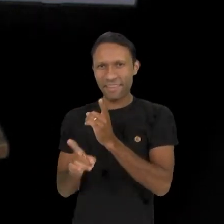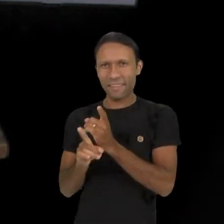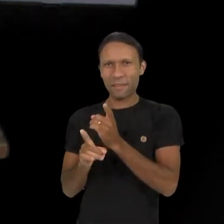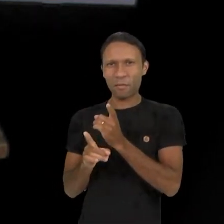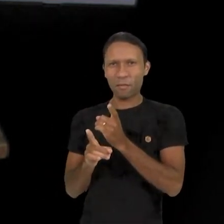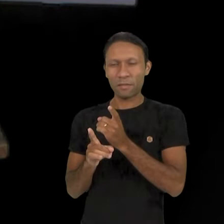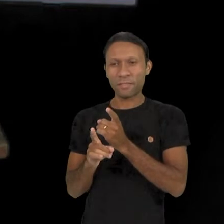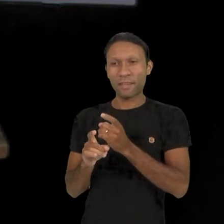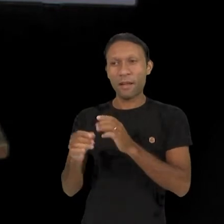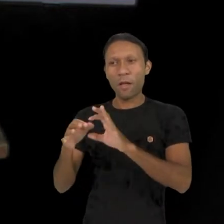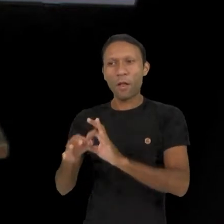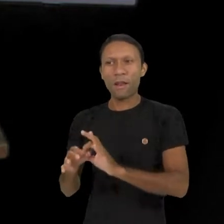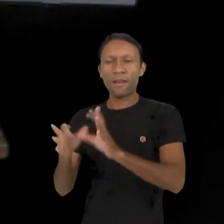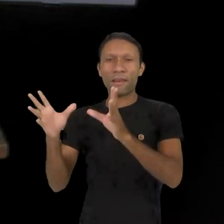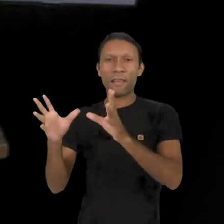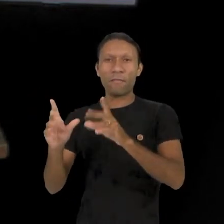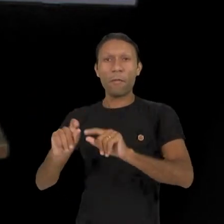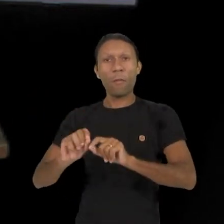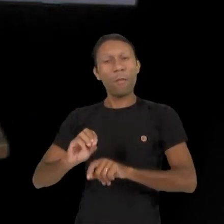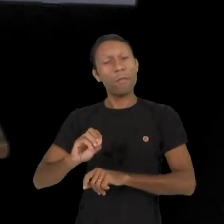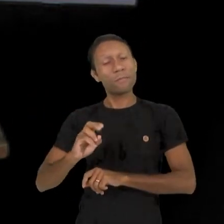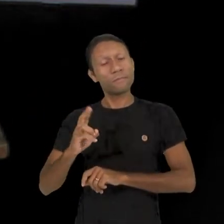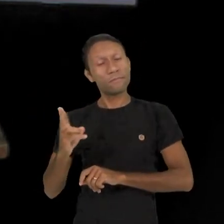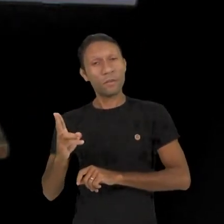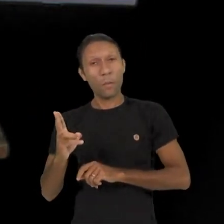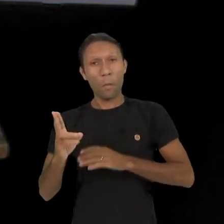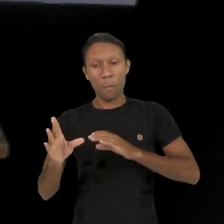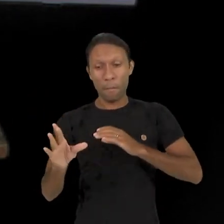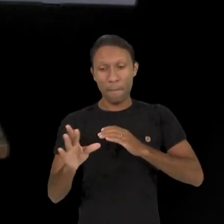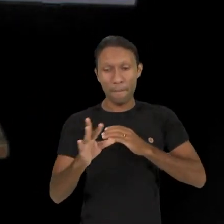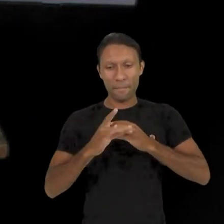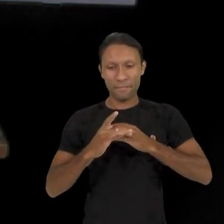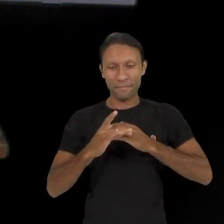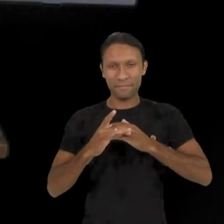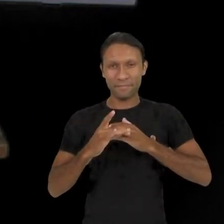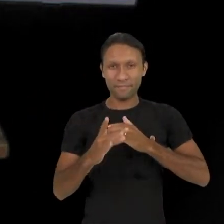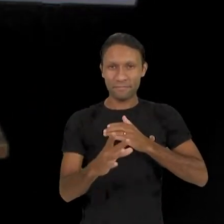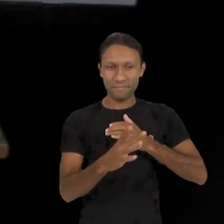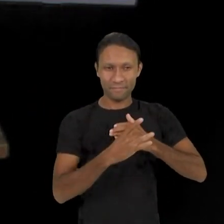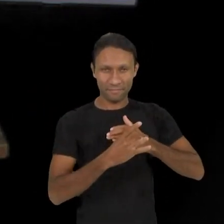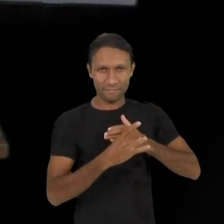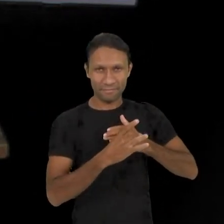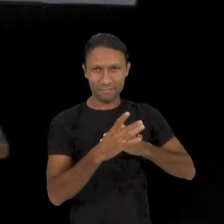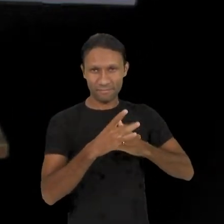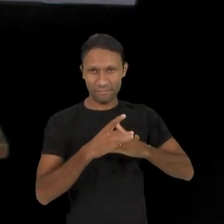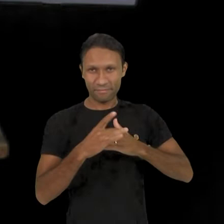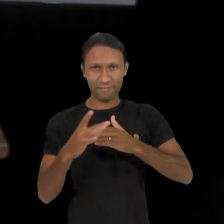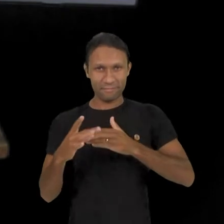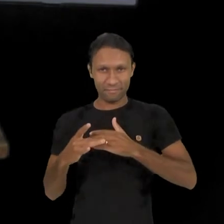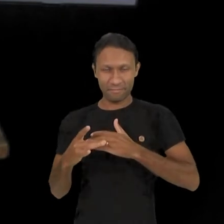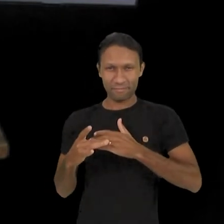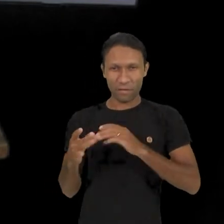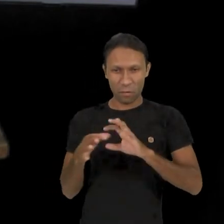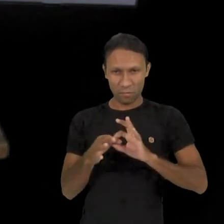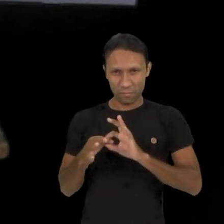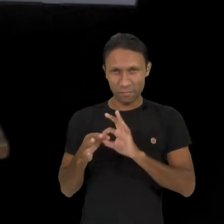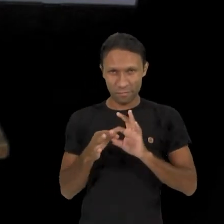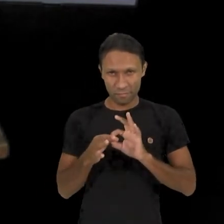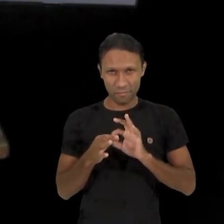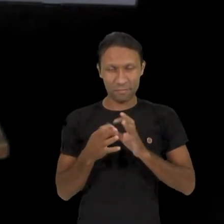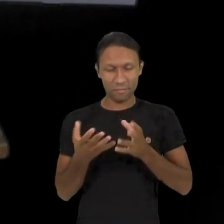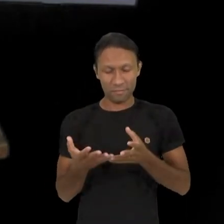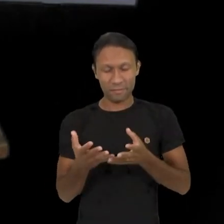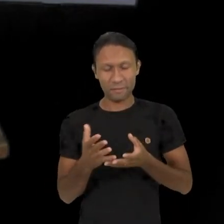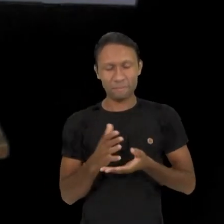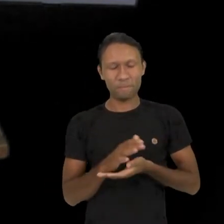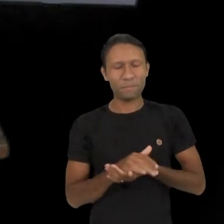ou soltos, tá? Livres no citoplasma, por exemplo, ou também vinculados a